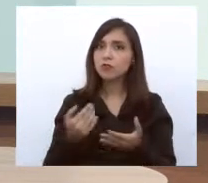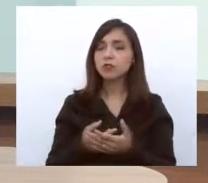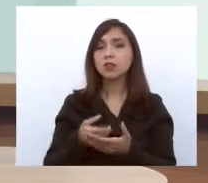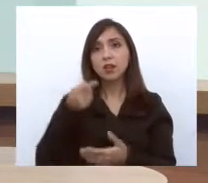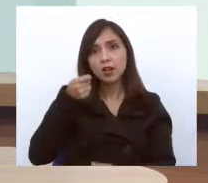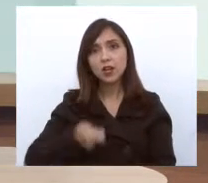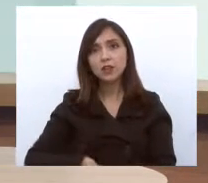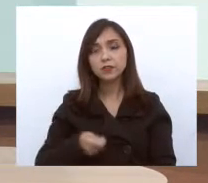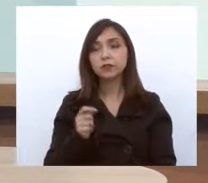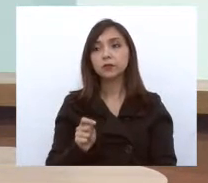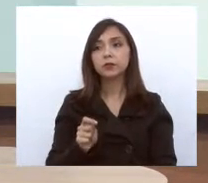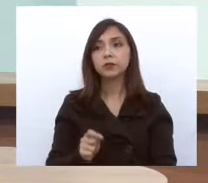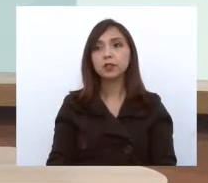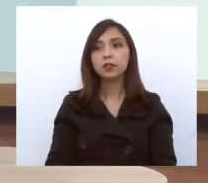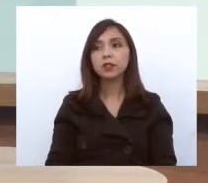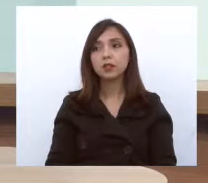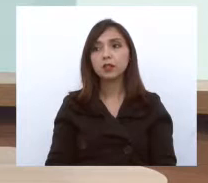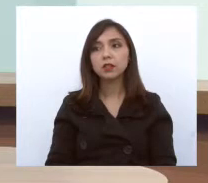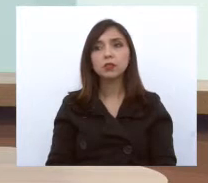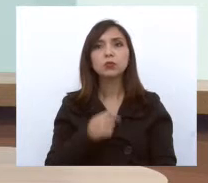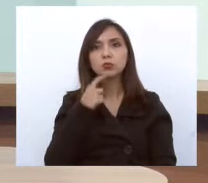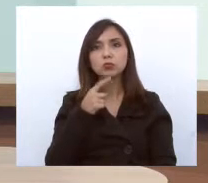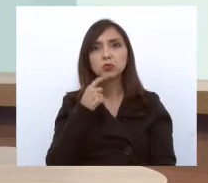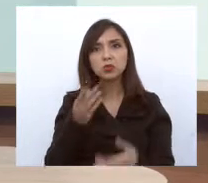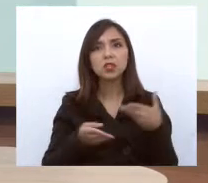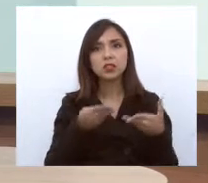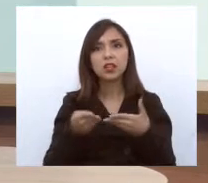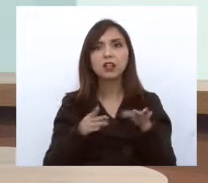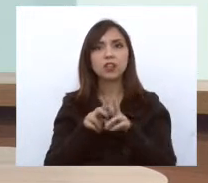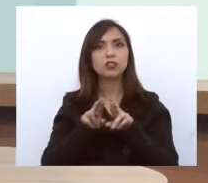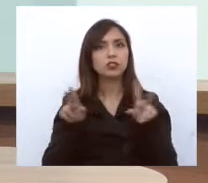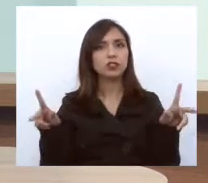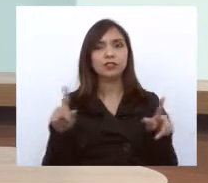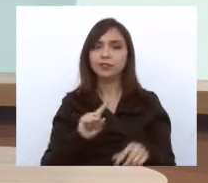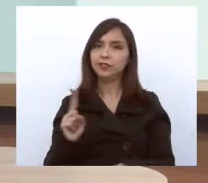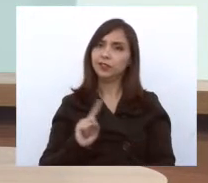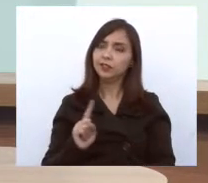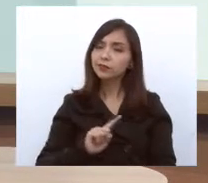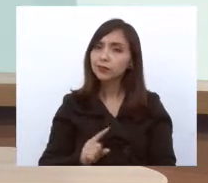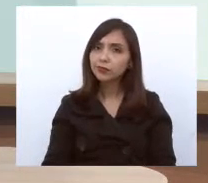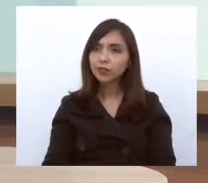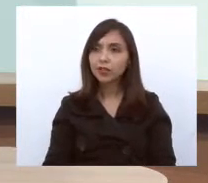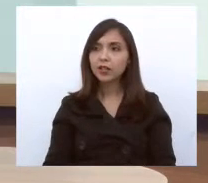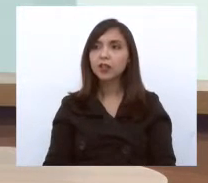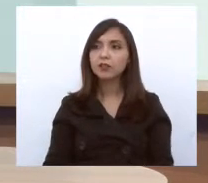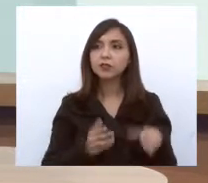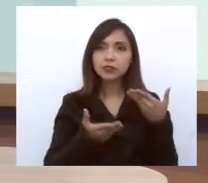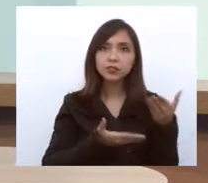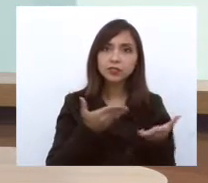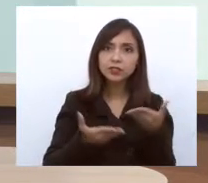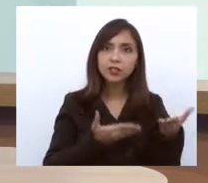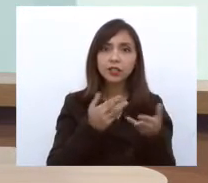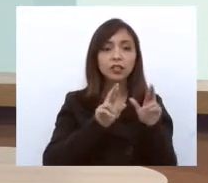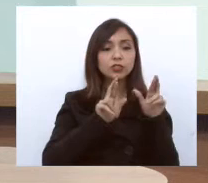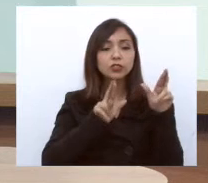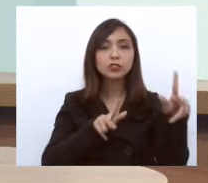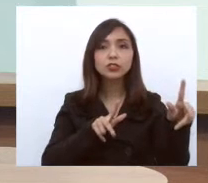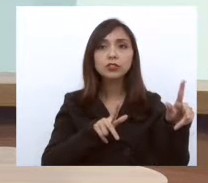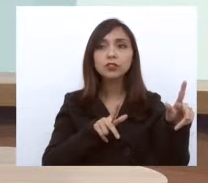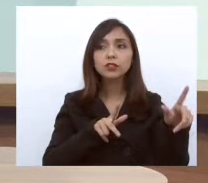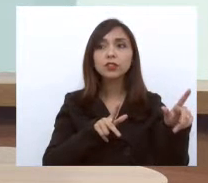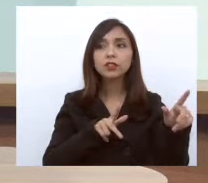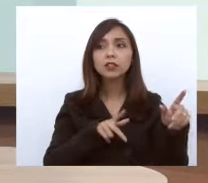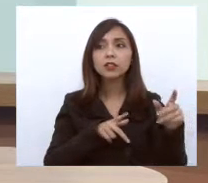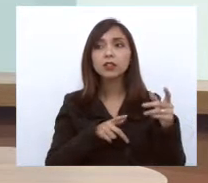afirmar que não dá para tratar com diferença. Não é tratar com diferença. É tratar os diferentes, vereador Paulo